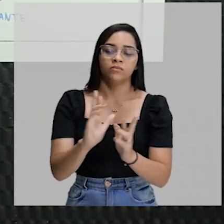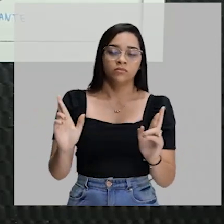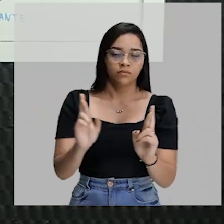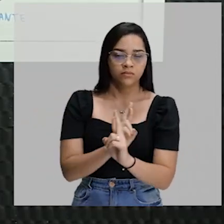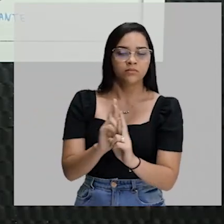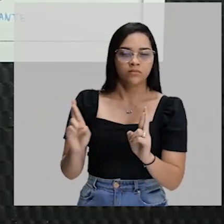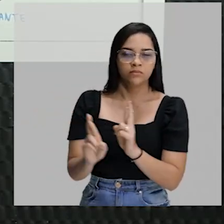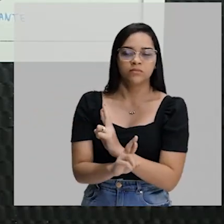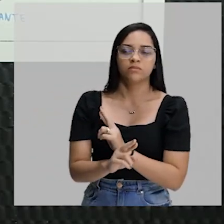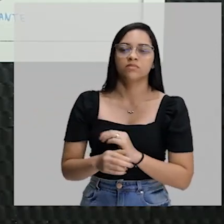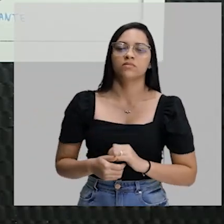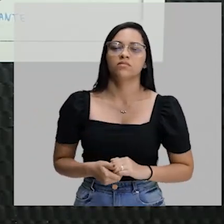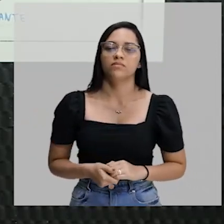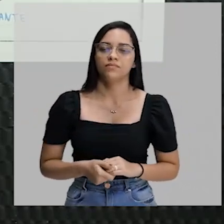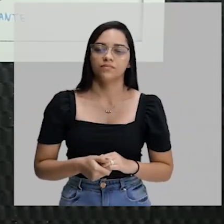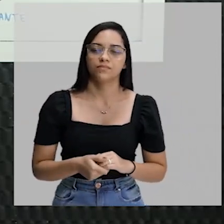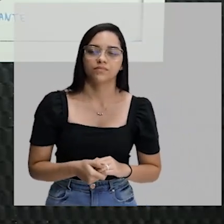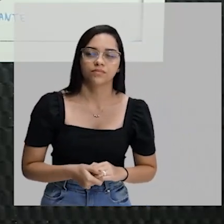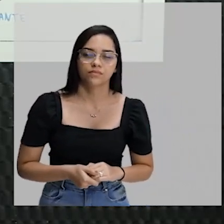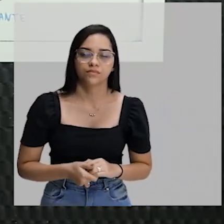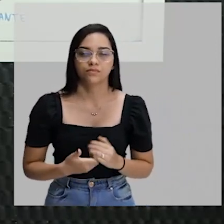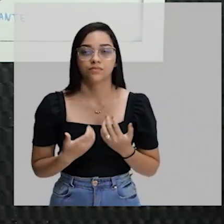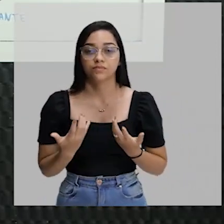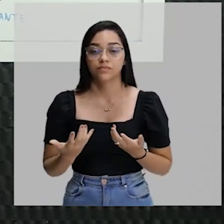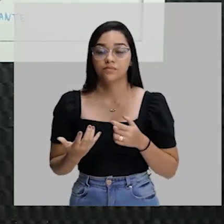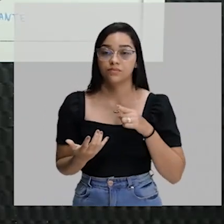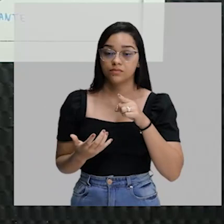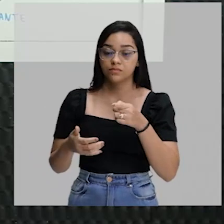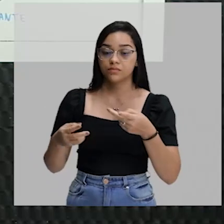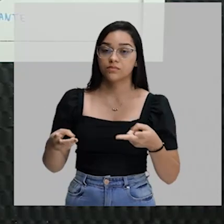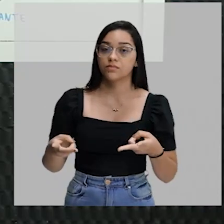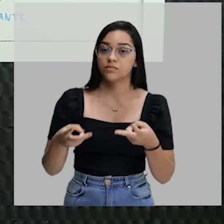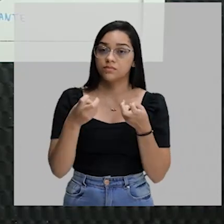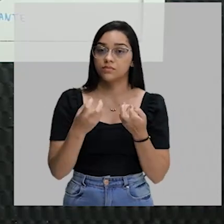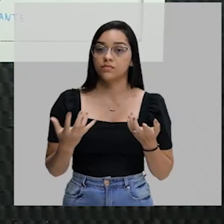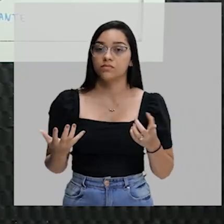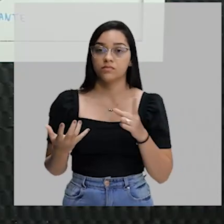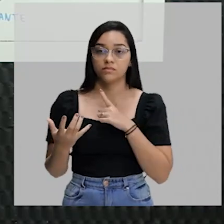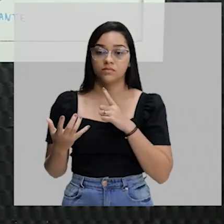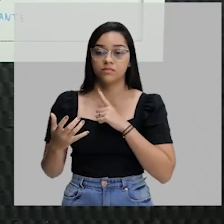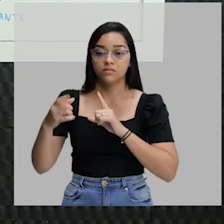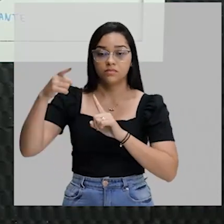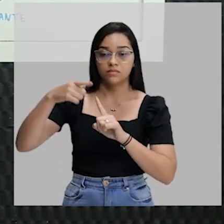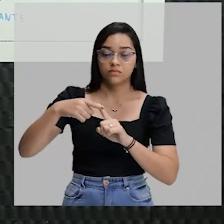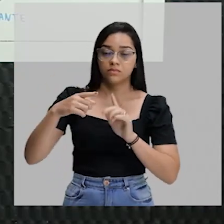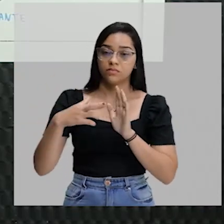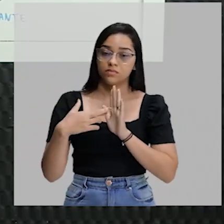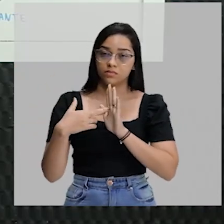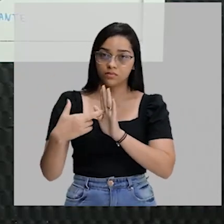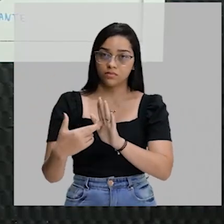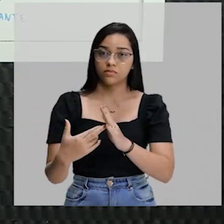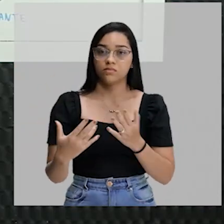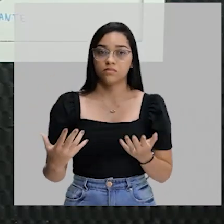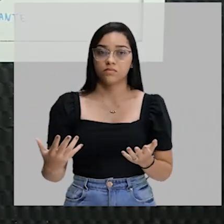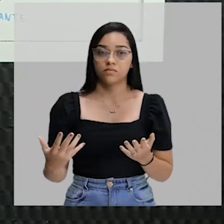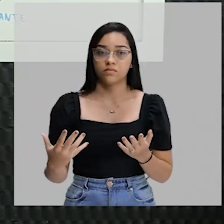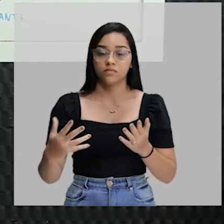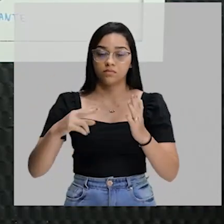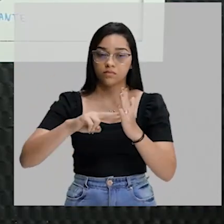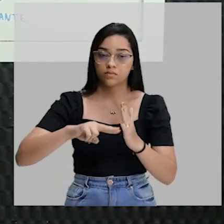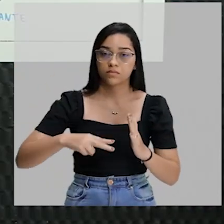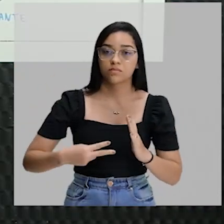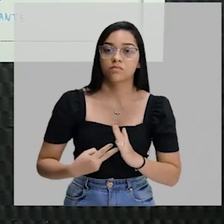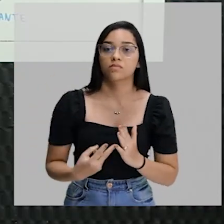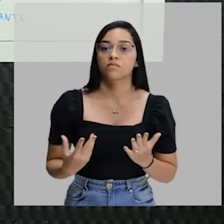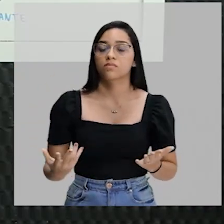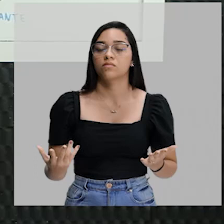si, tá? Quando você perceber esse tipo de representação aqui, isso aqui